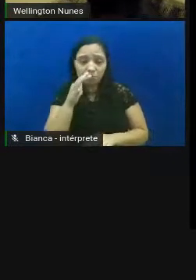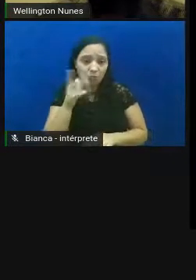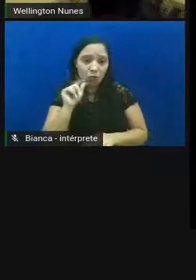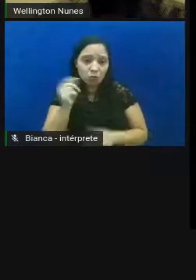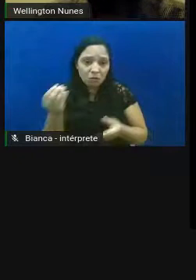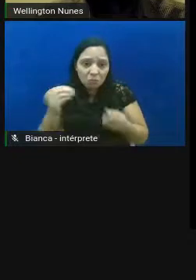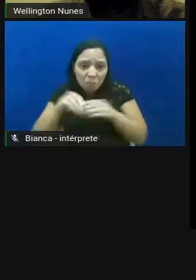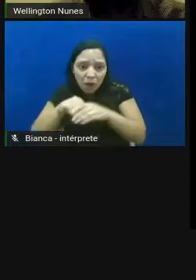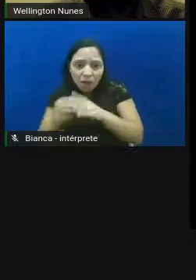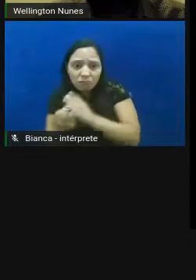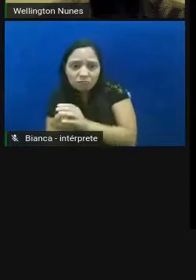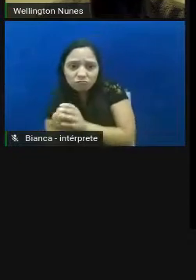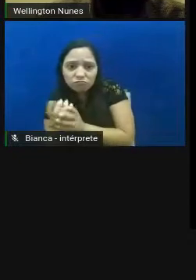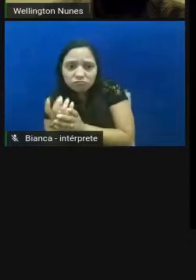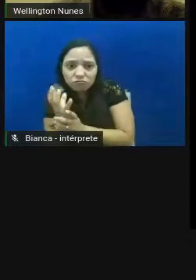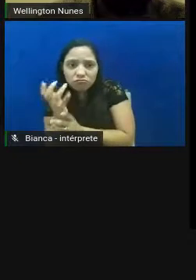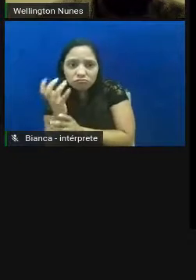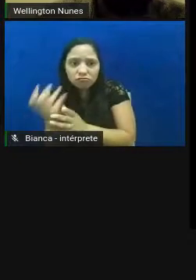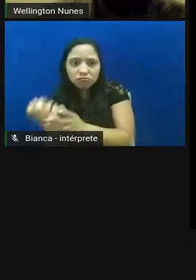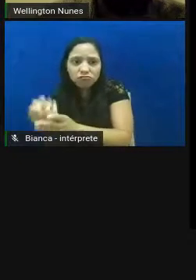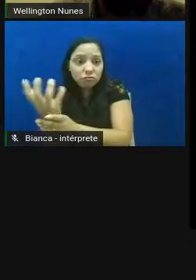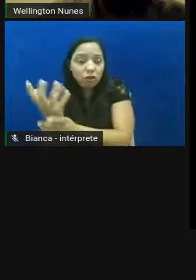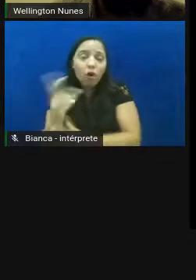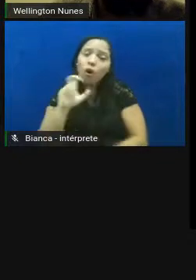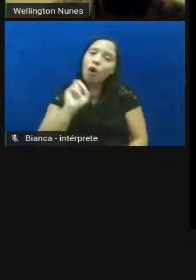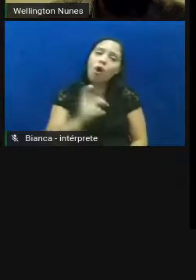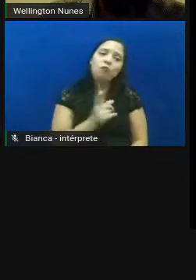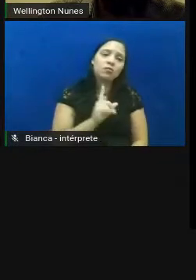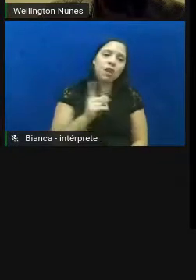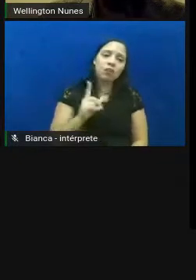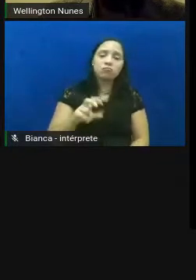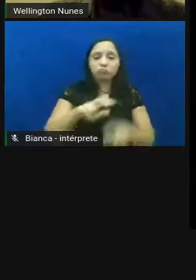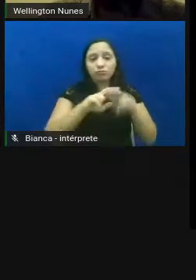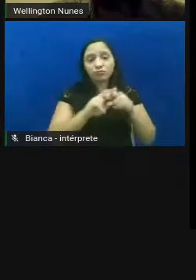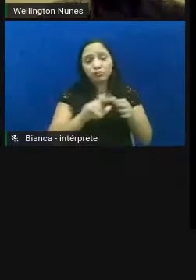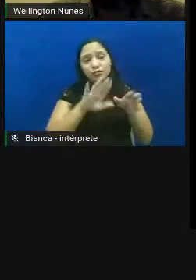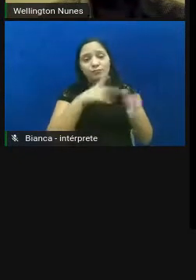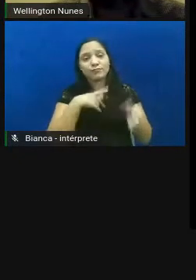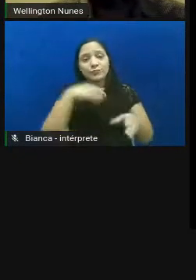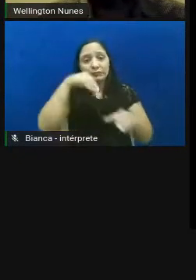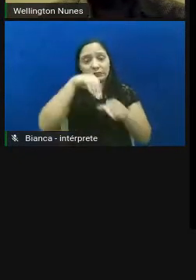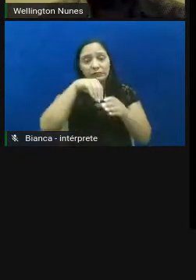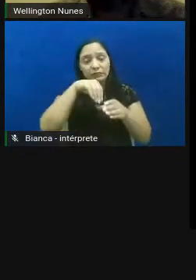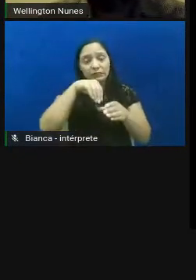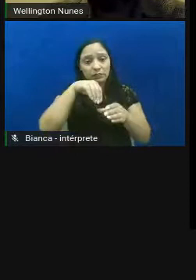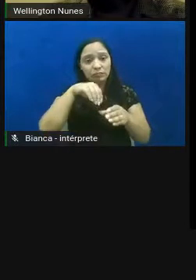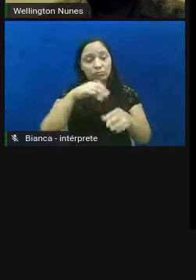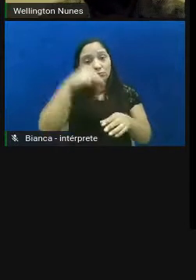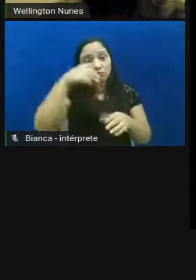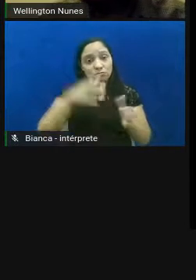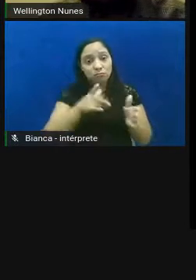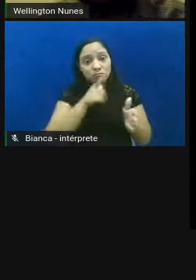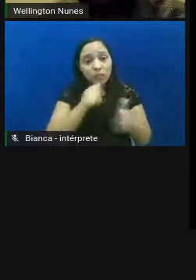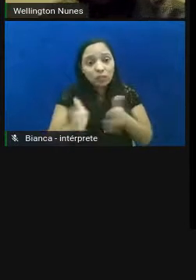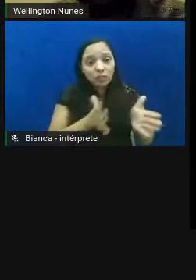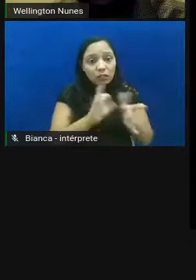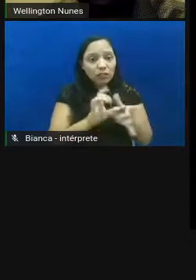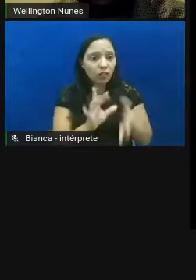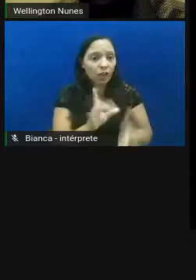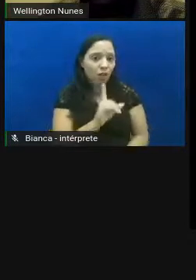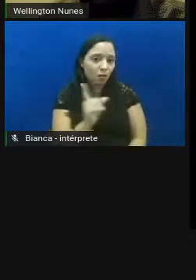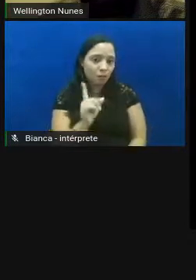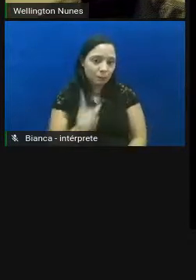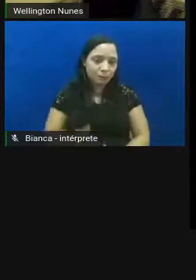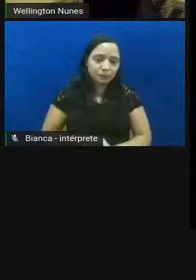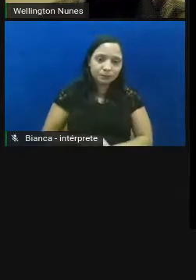tornar inviável devido à declividade. Outra coisa que pode ser feita também é